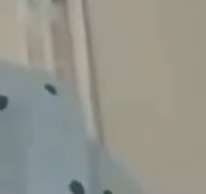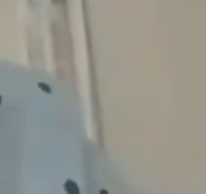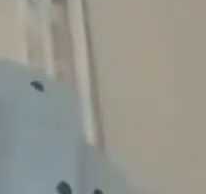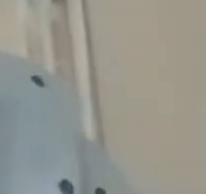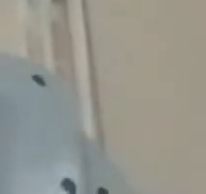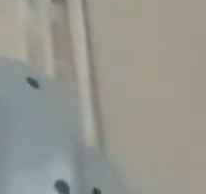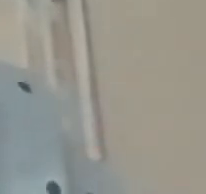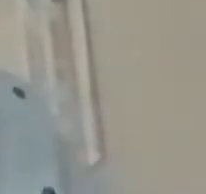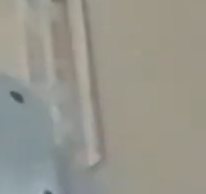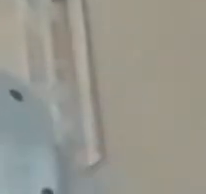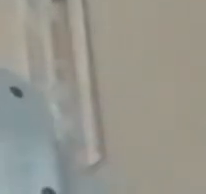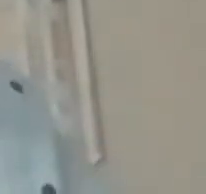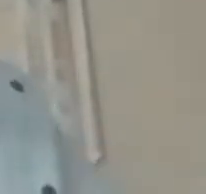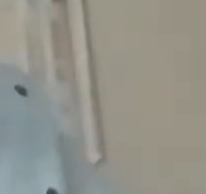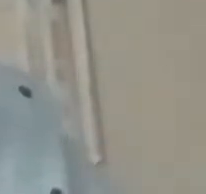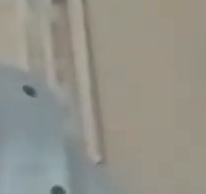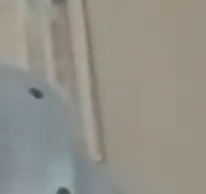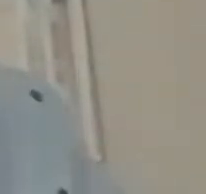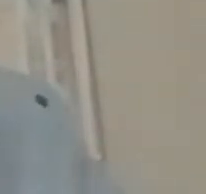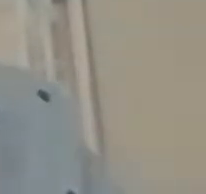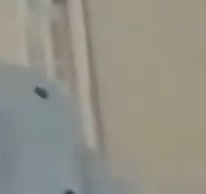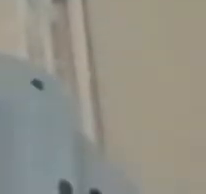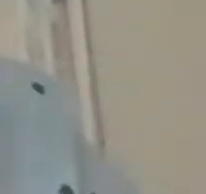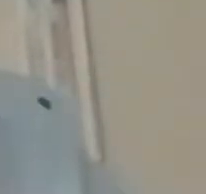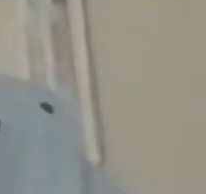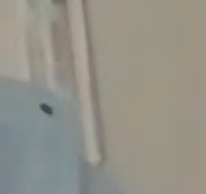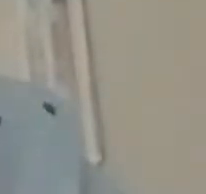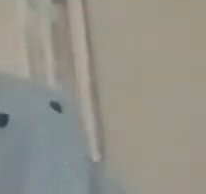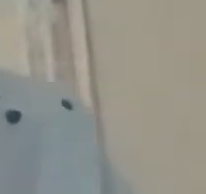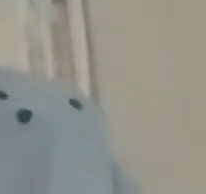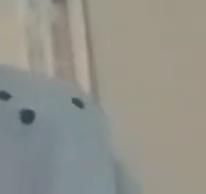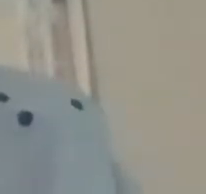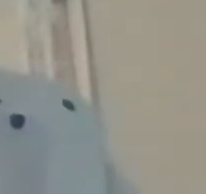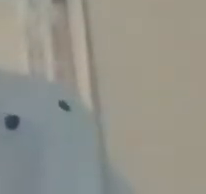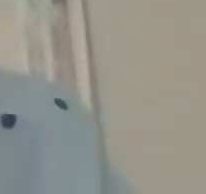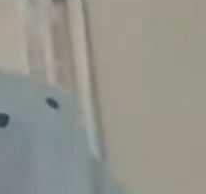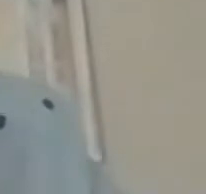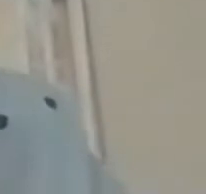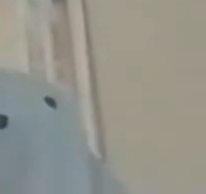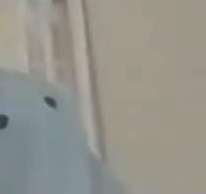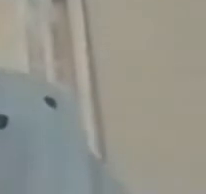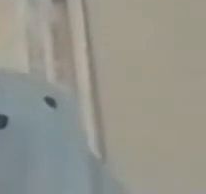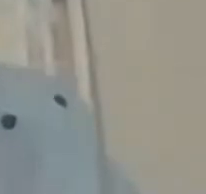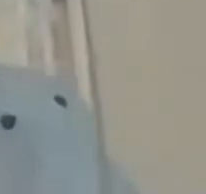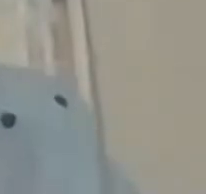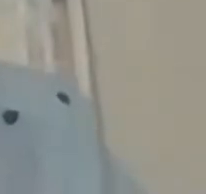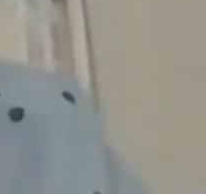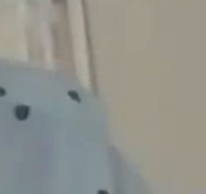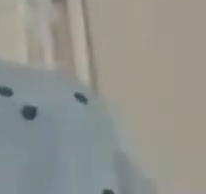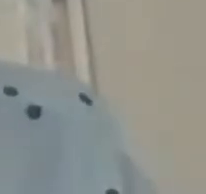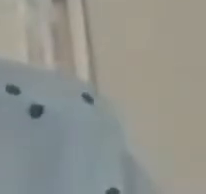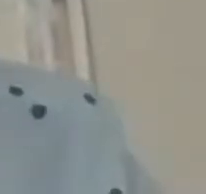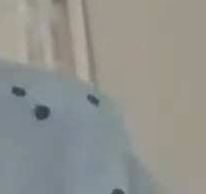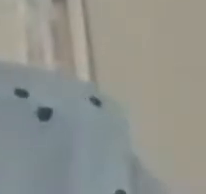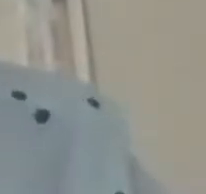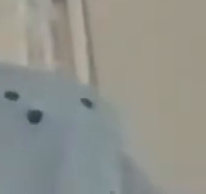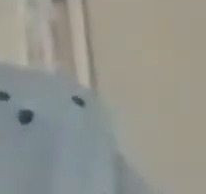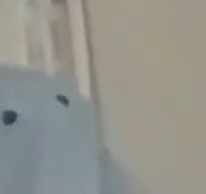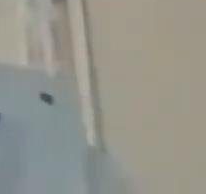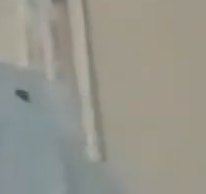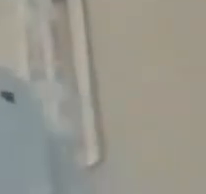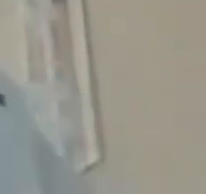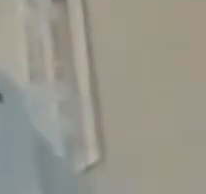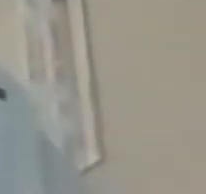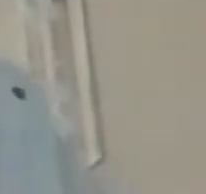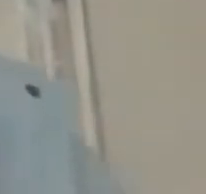apresentação do Vanderlei, do Rodrigo também. Agora com a gente também tenho um